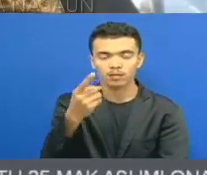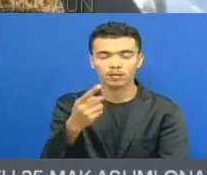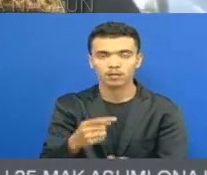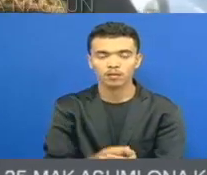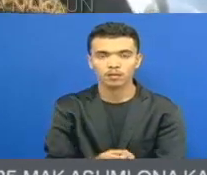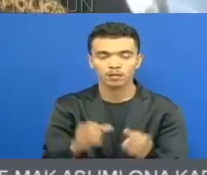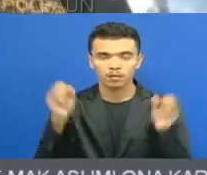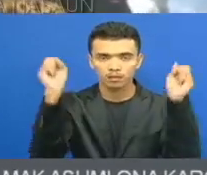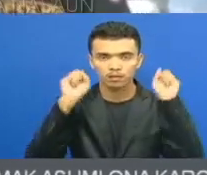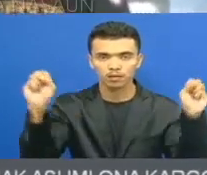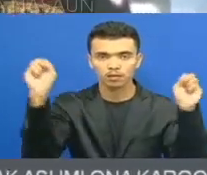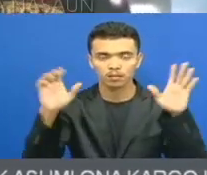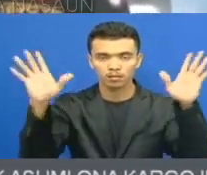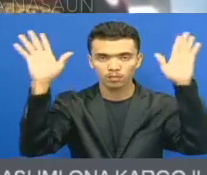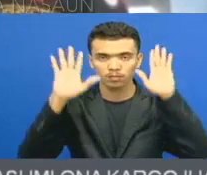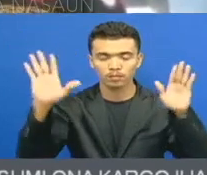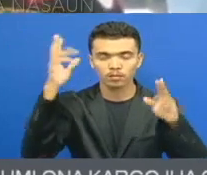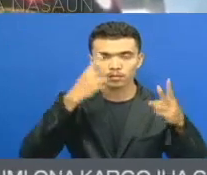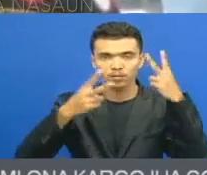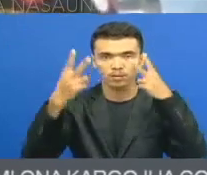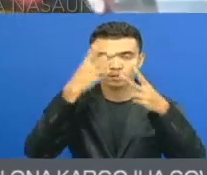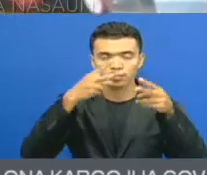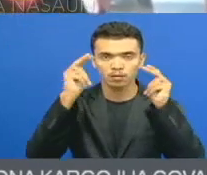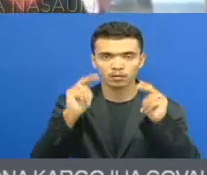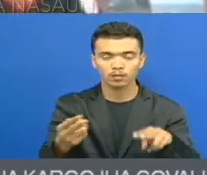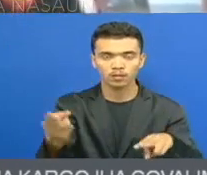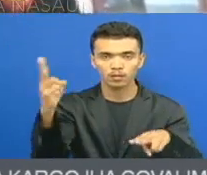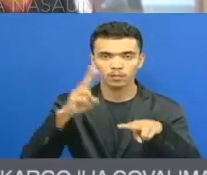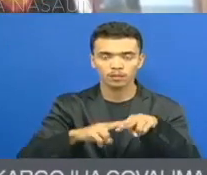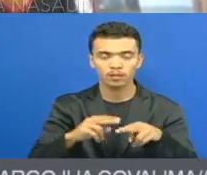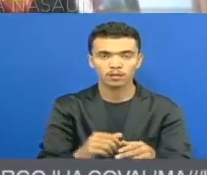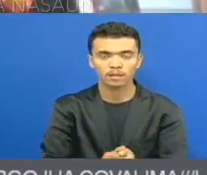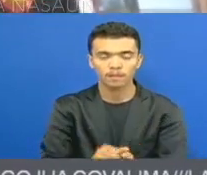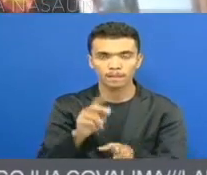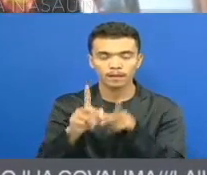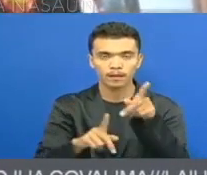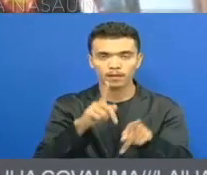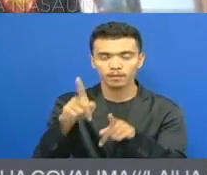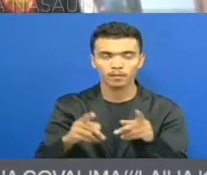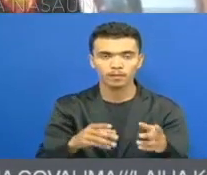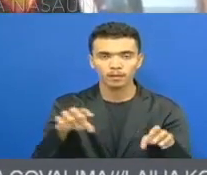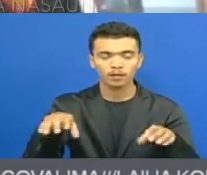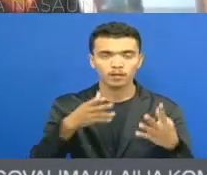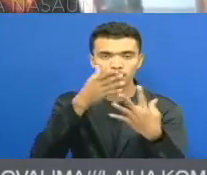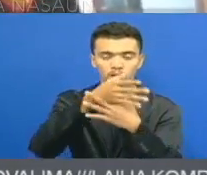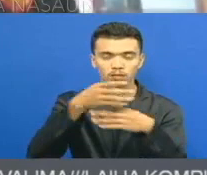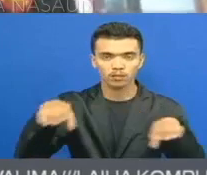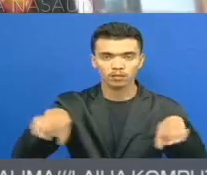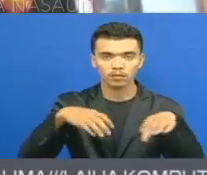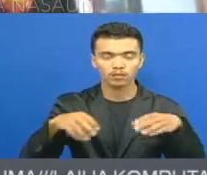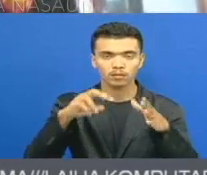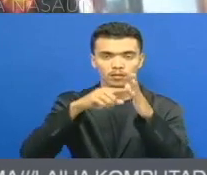tem que volume, checkpoint, patrulhamento tem que aumentar. E lá, é uma sira nebema, mesmo sira nebema, que está uma serviço segunda, terça, quarta,